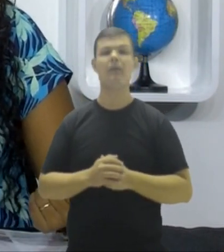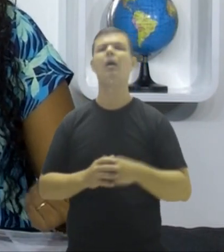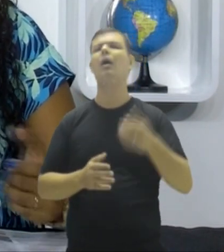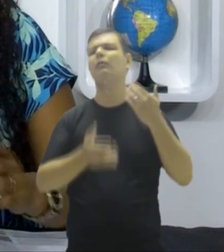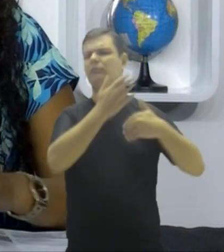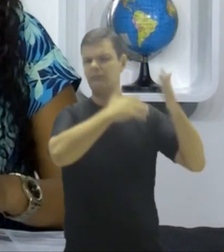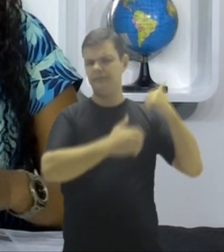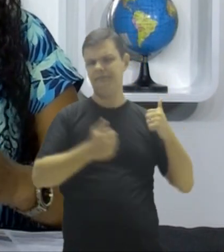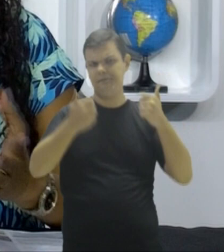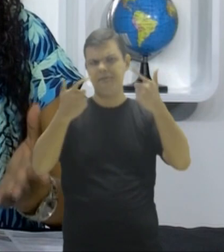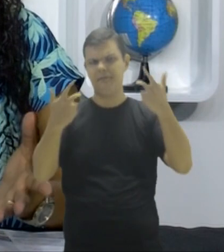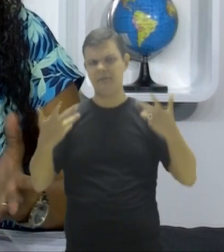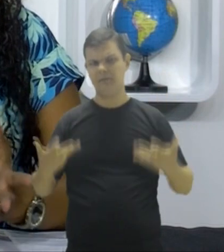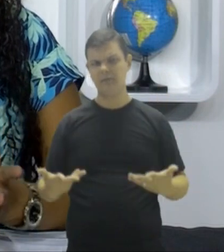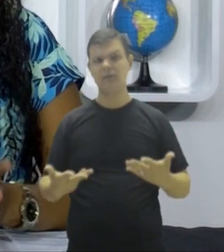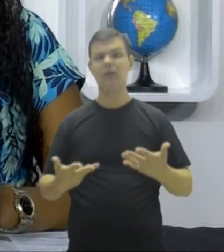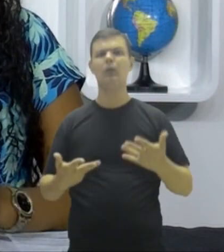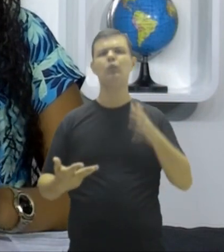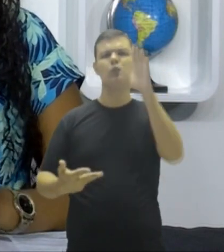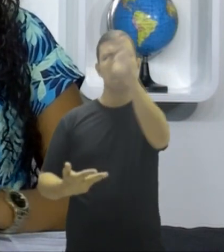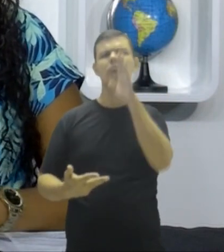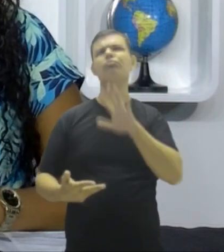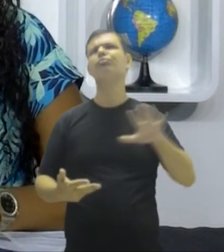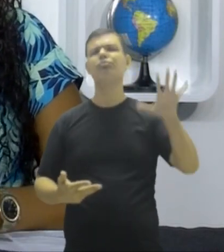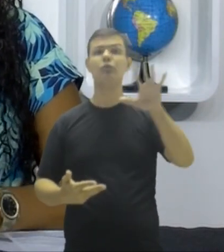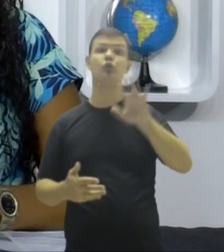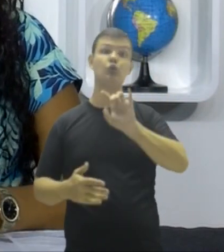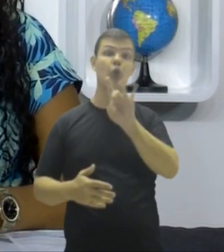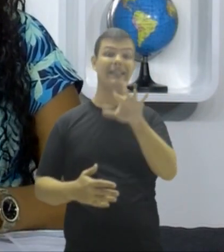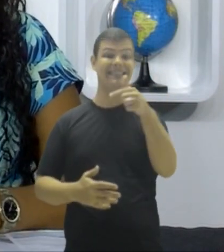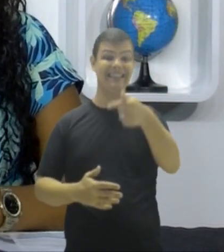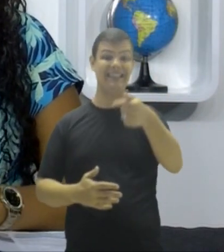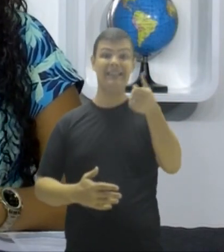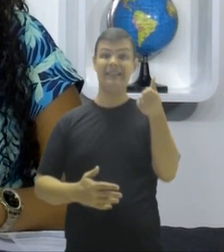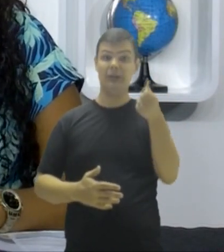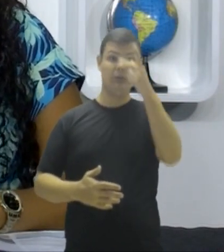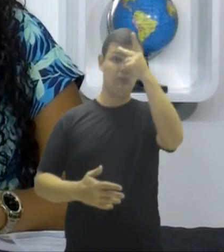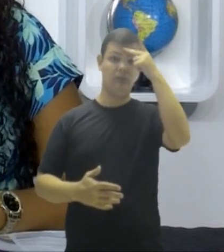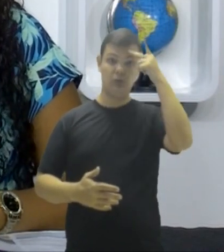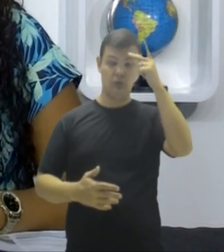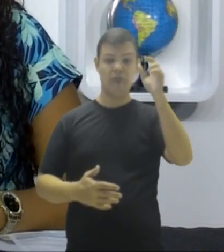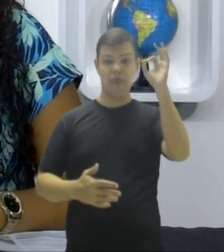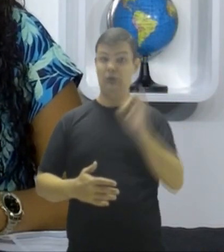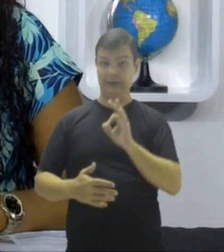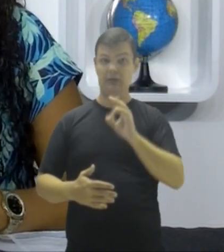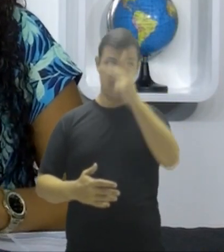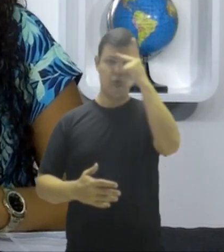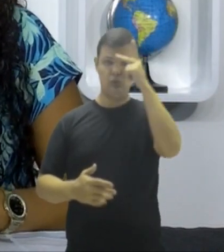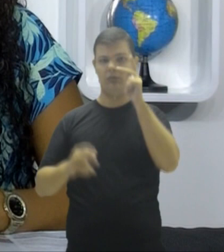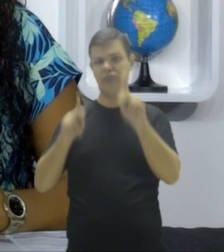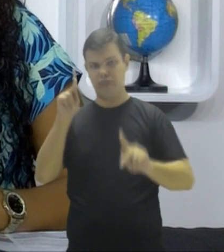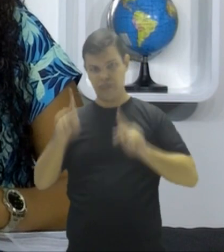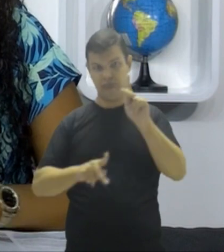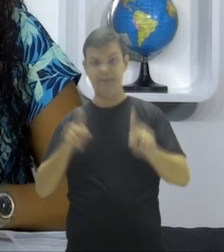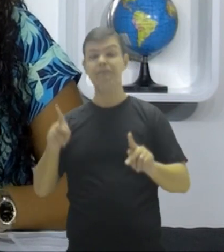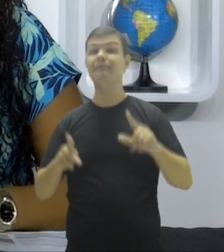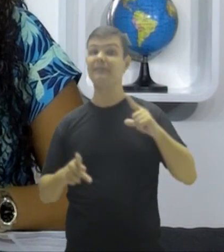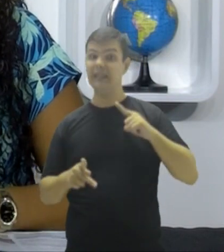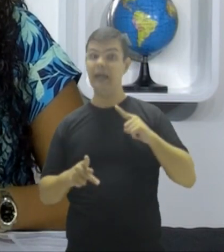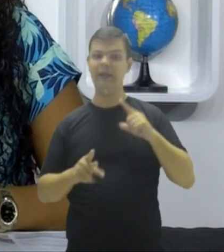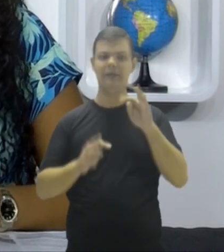aulas anteriores que de todo o Brasil, apenas 76% da população recebe tratamento